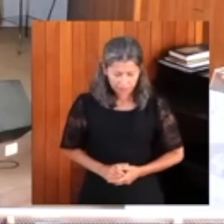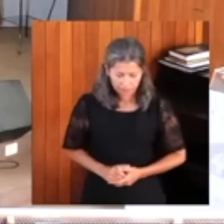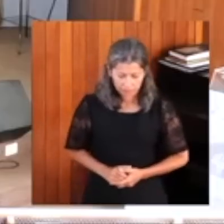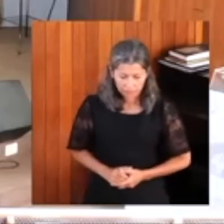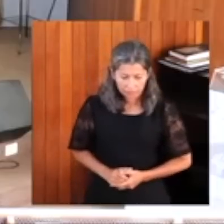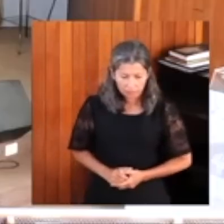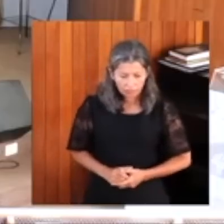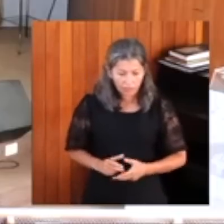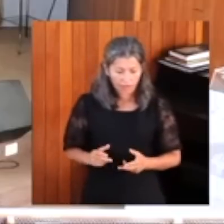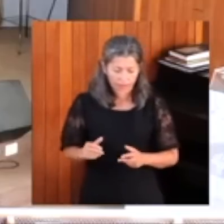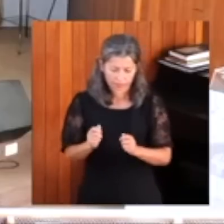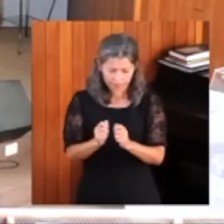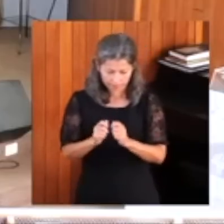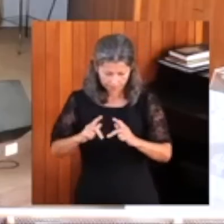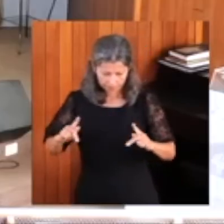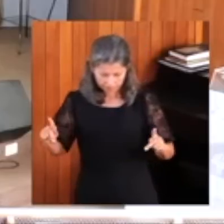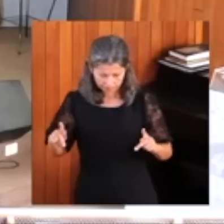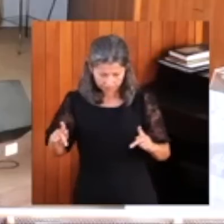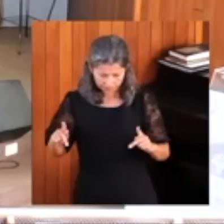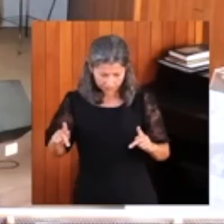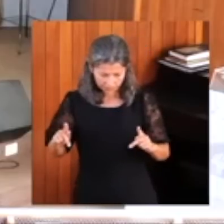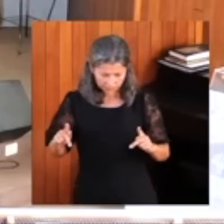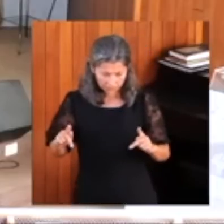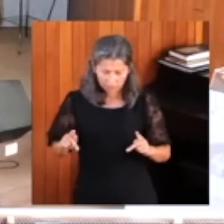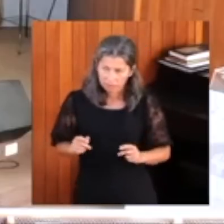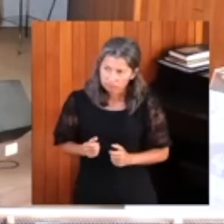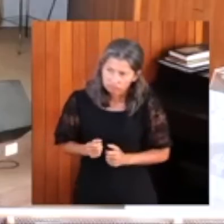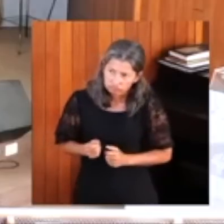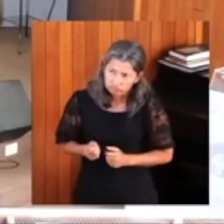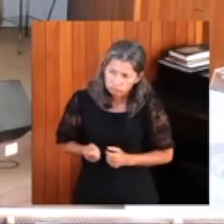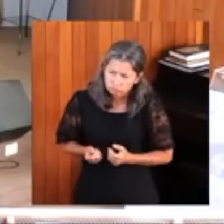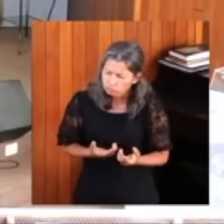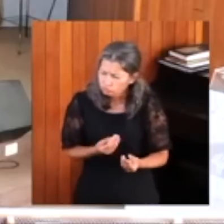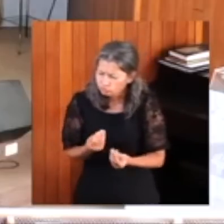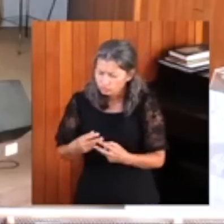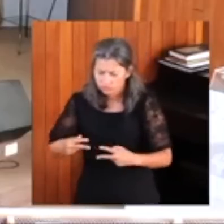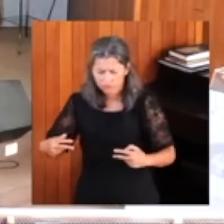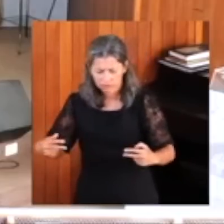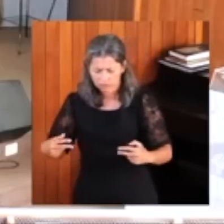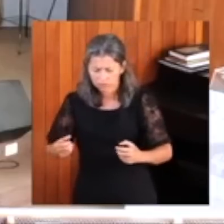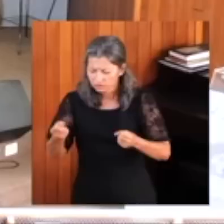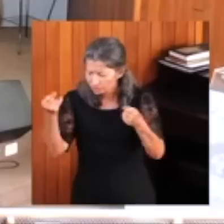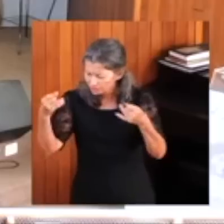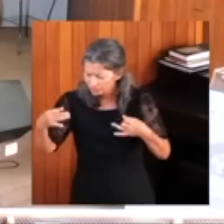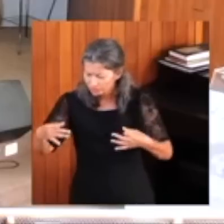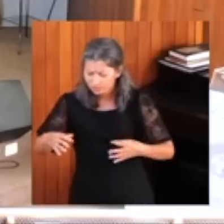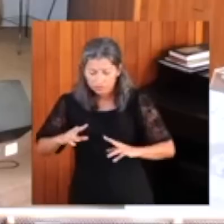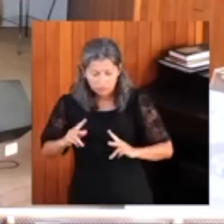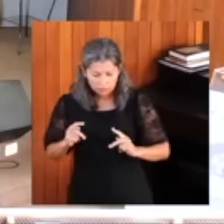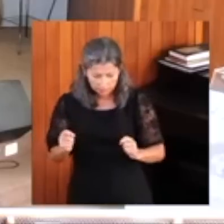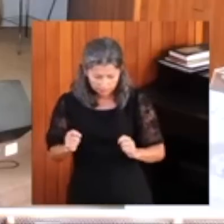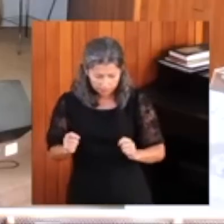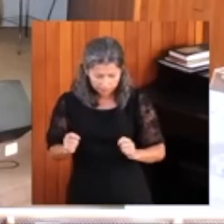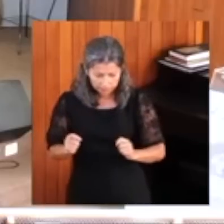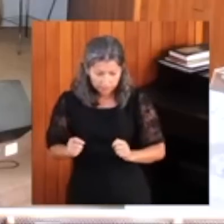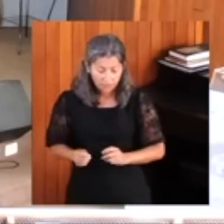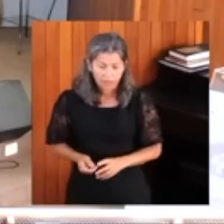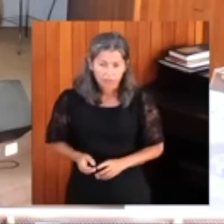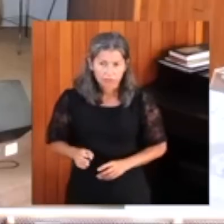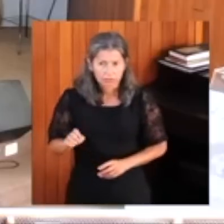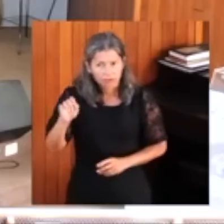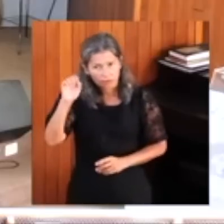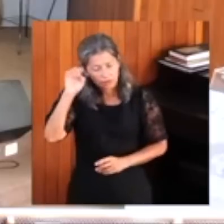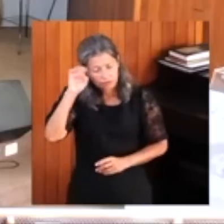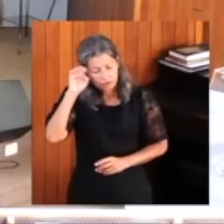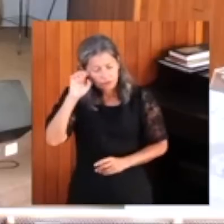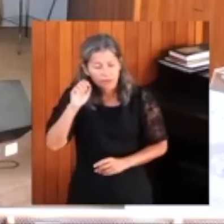da Bíblia. Louvado seja Deus por isso, né? Gênesis 1, 2 e 3 contam da criação e da queda. Apocalipse